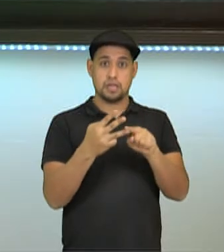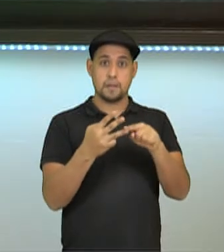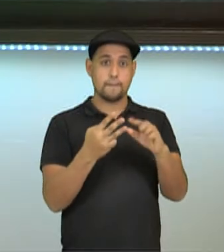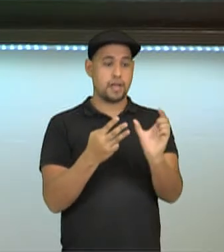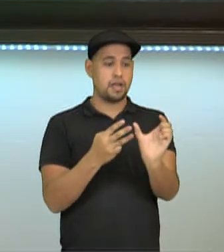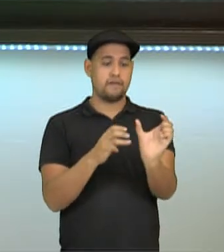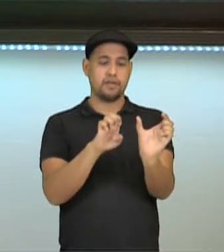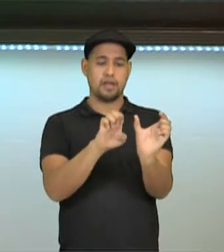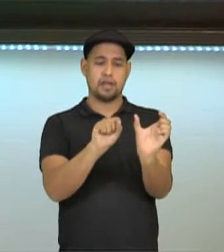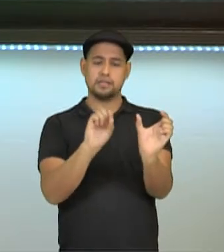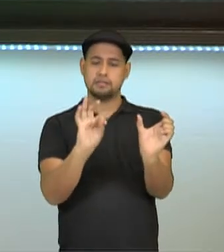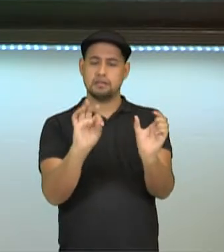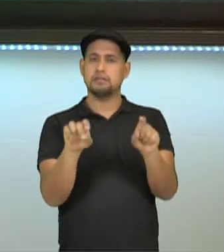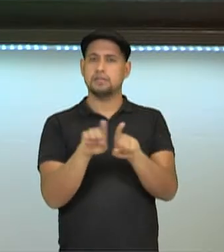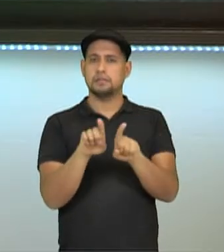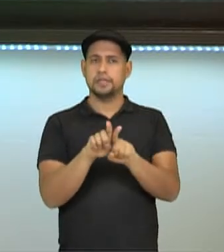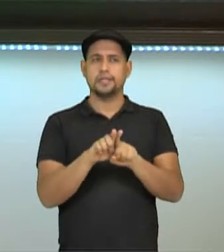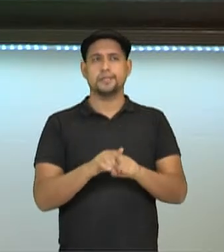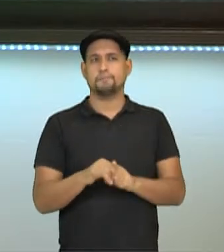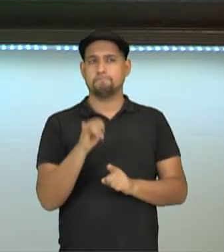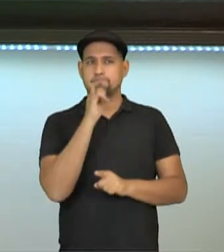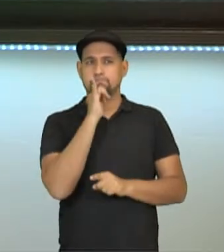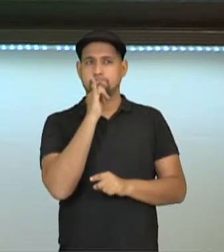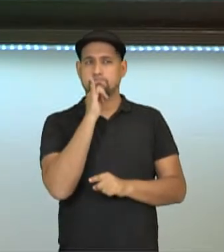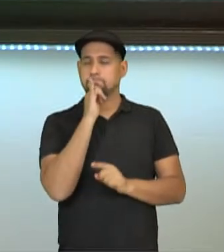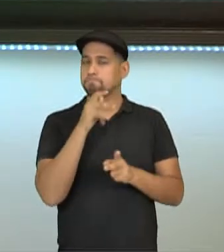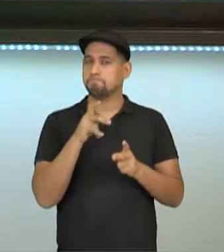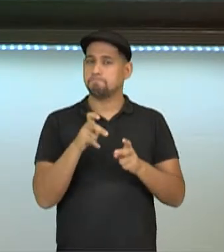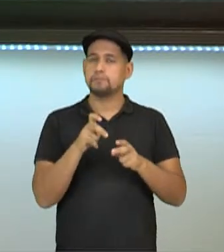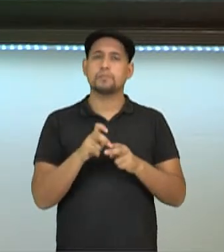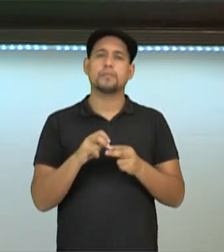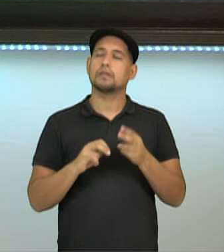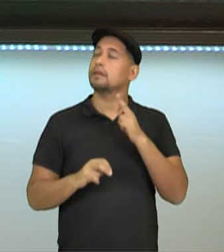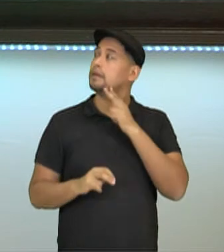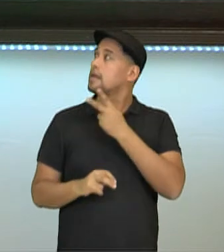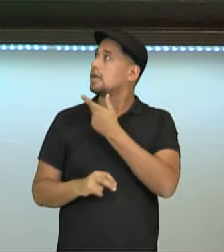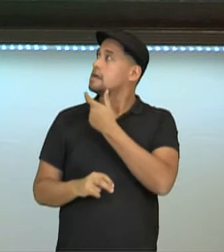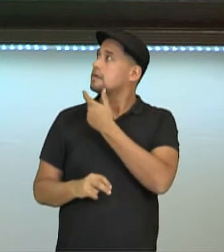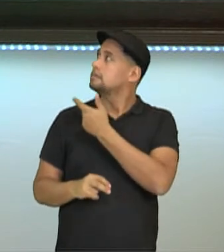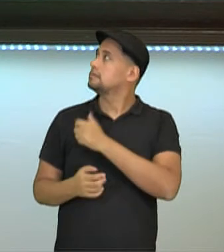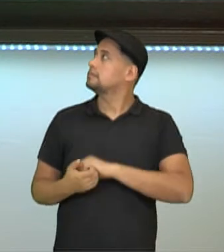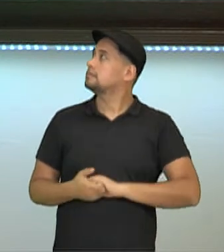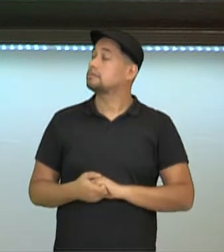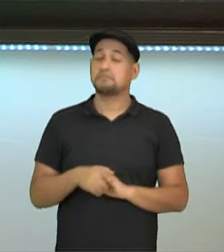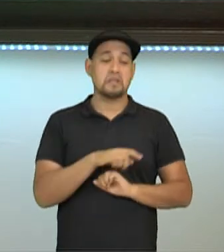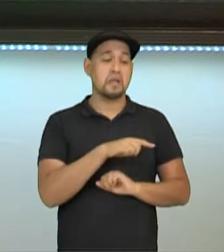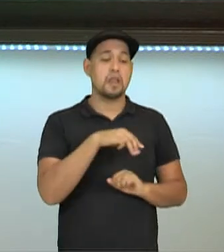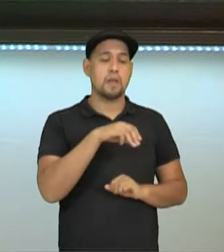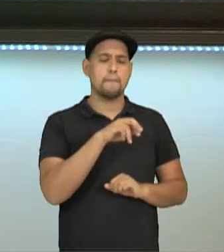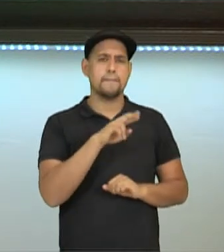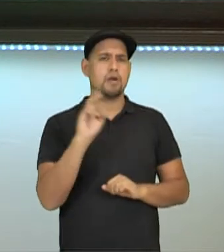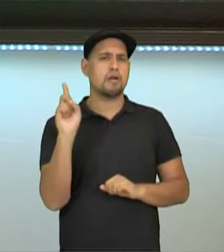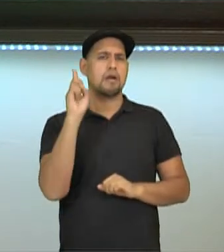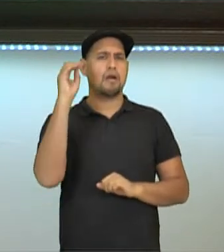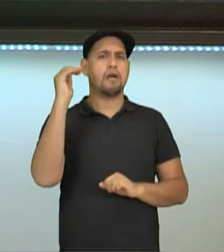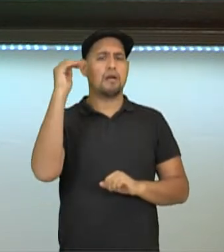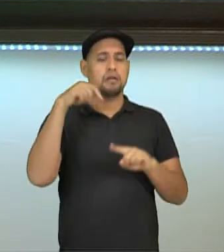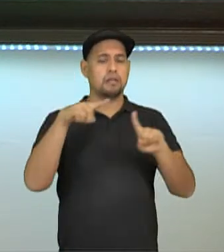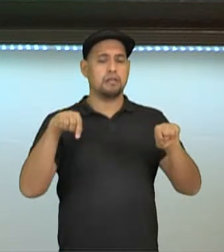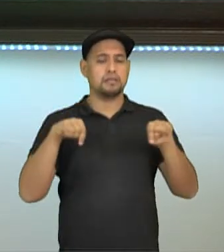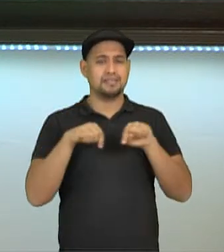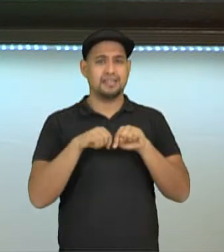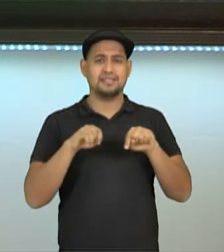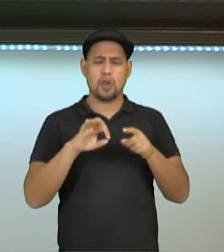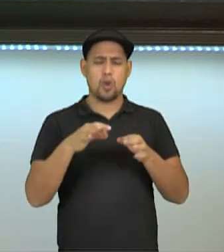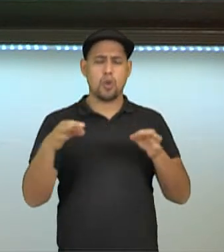EST. Por exemplo, tall virou the tallest, he's the tallest of the class, ele é o mais alto da sala. E se ele for longo, não